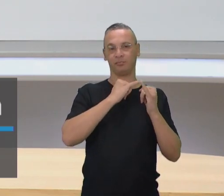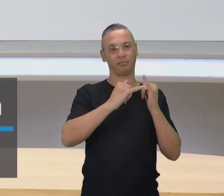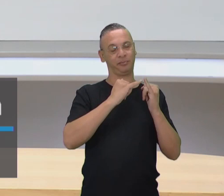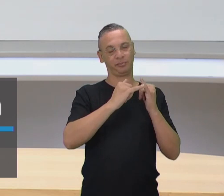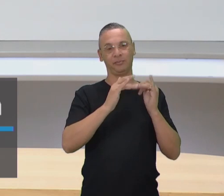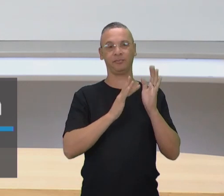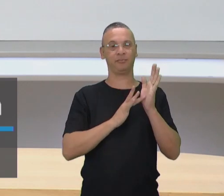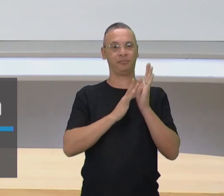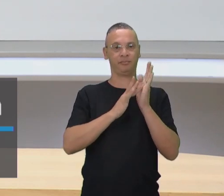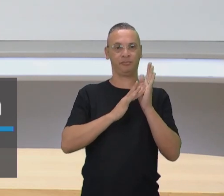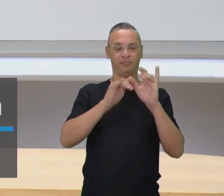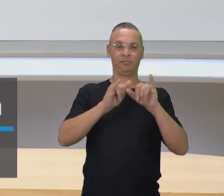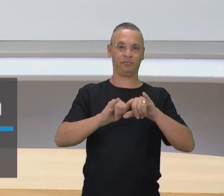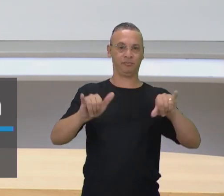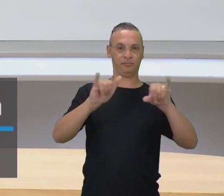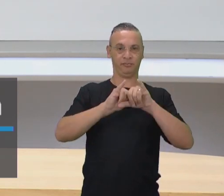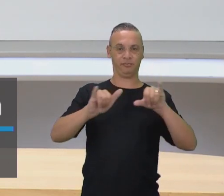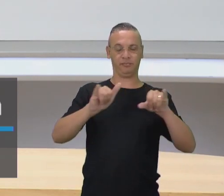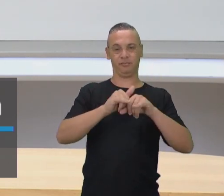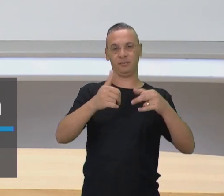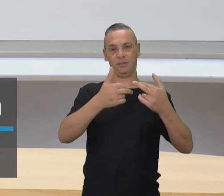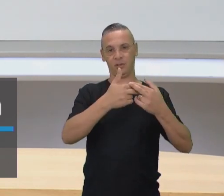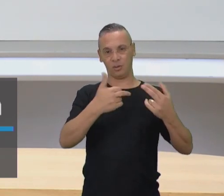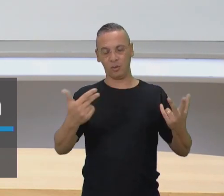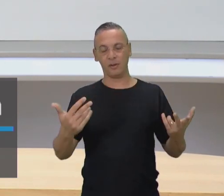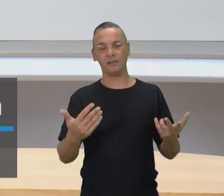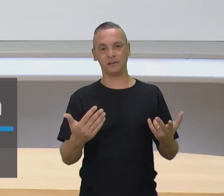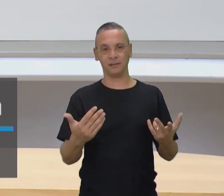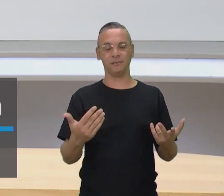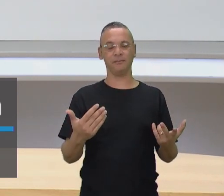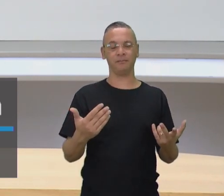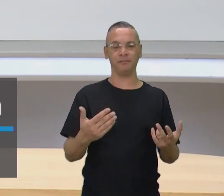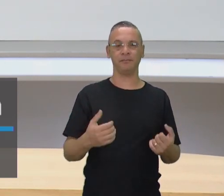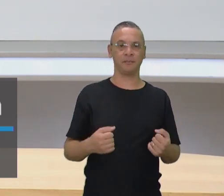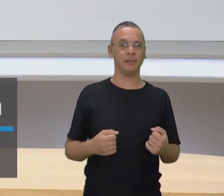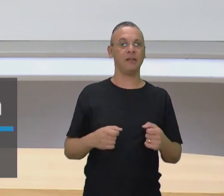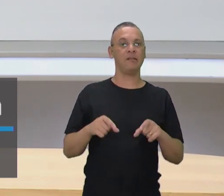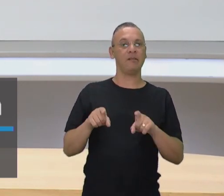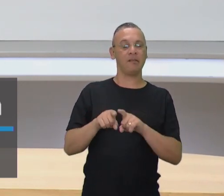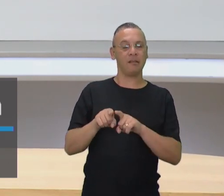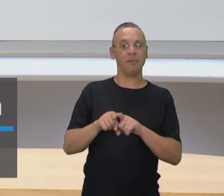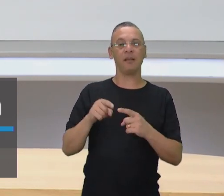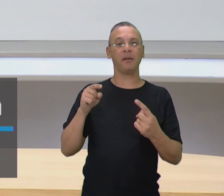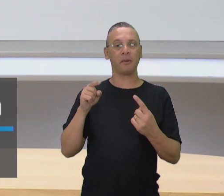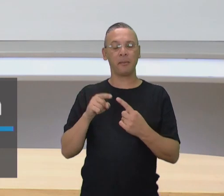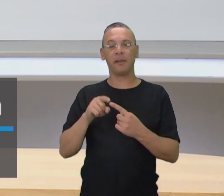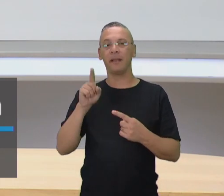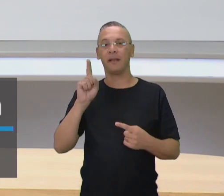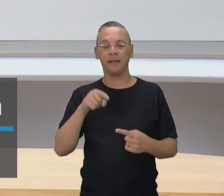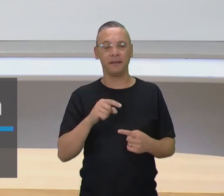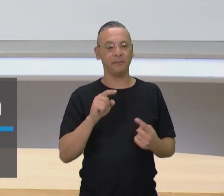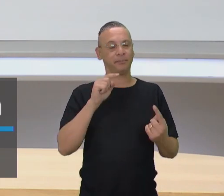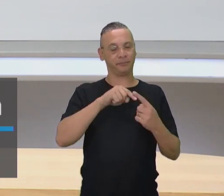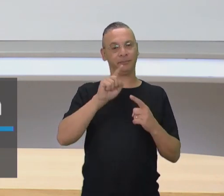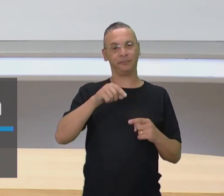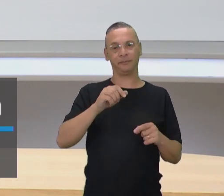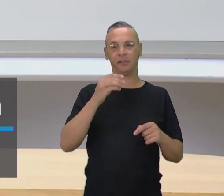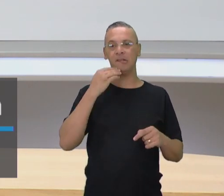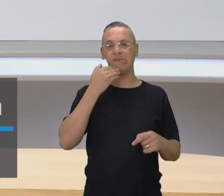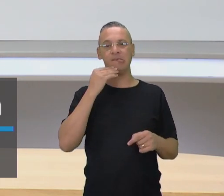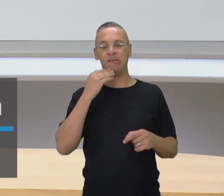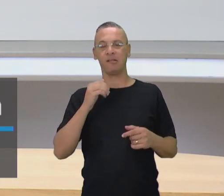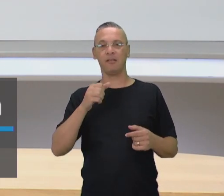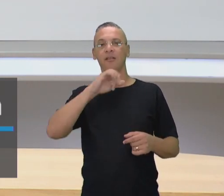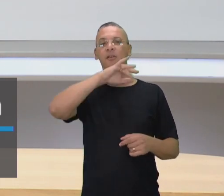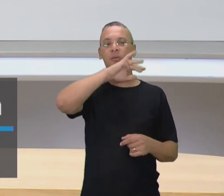que as pessoas possam fazer o seu julgamento e serem informadas, ele veicula de forma parcial e isso é proposital, então isso